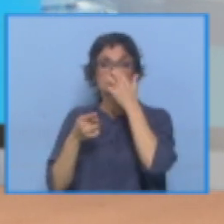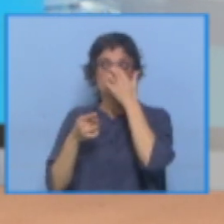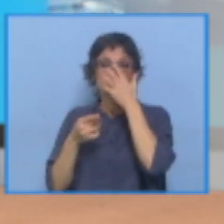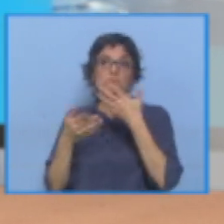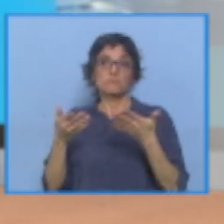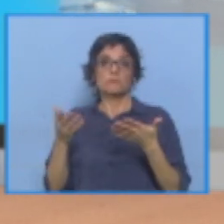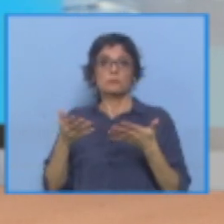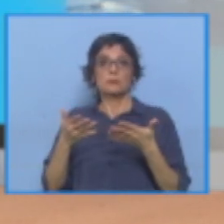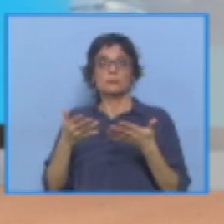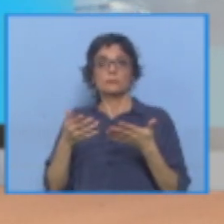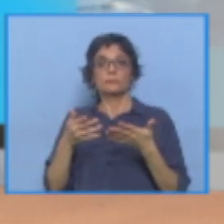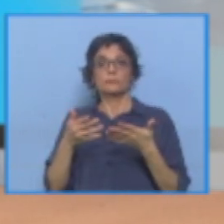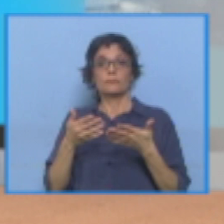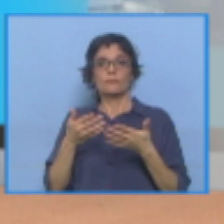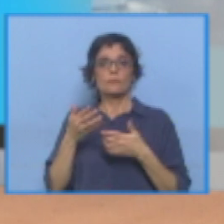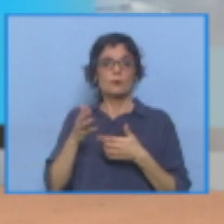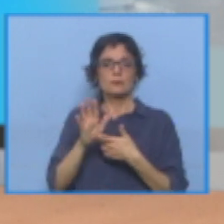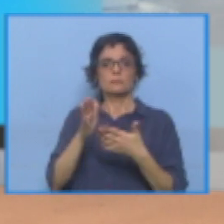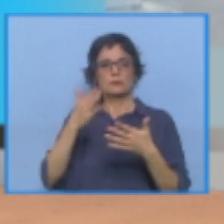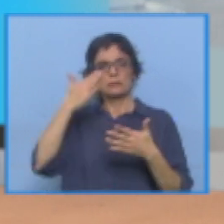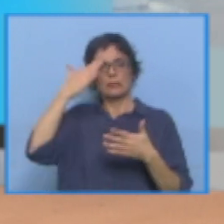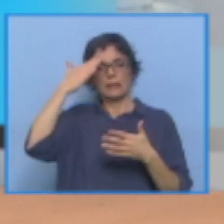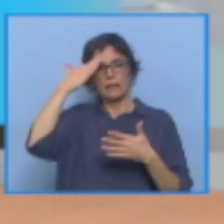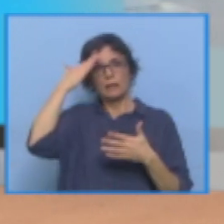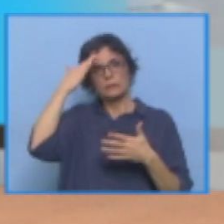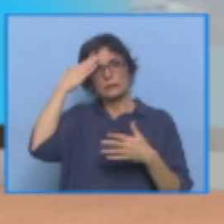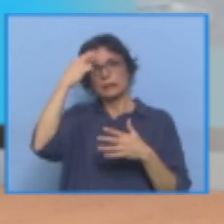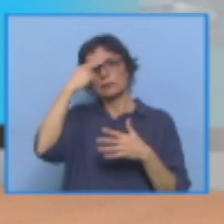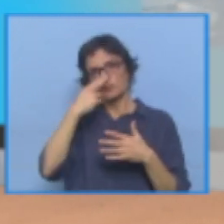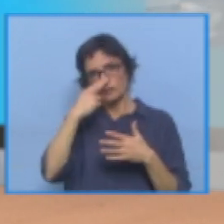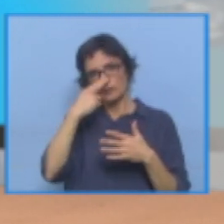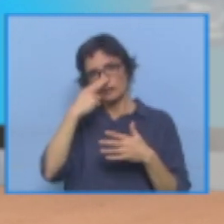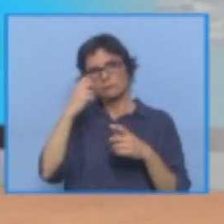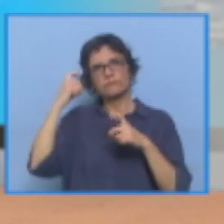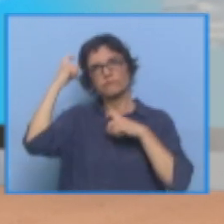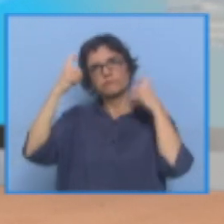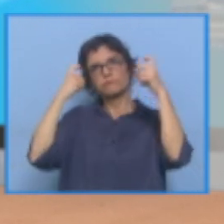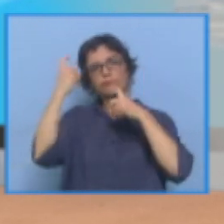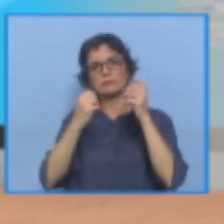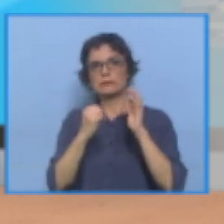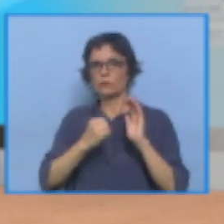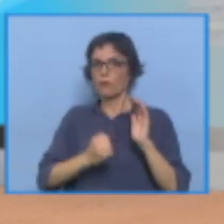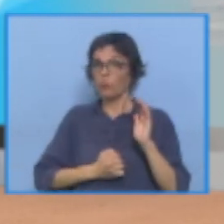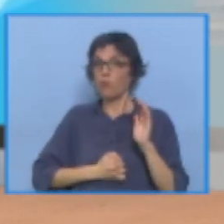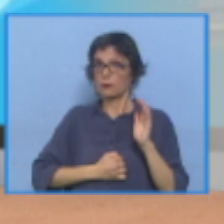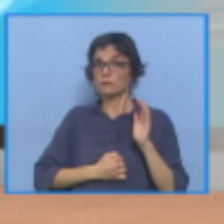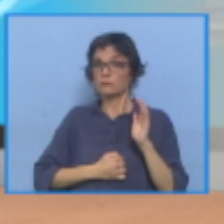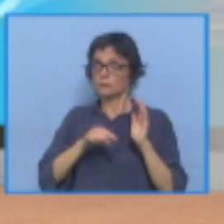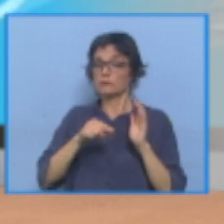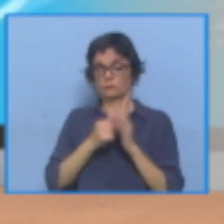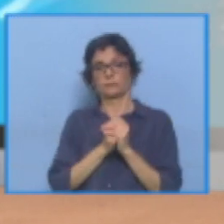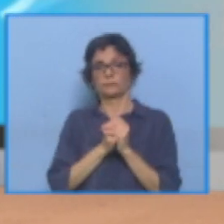capacidade histórica que o pensamento católico tem de projetar para o futuro e de ver mais além da realidade do atual. E percebeste no